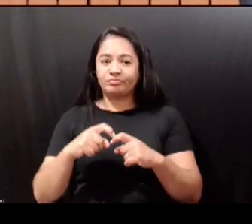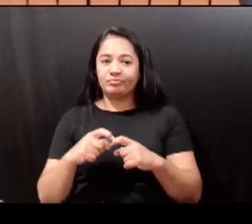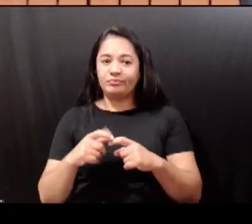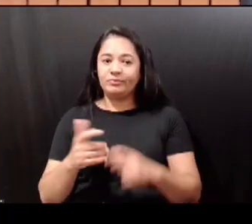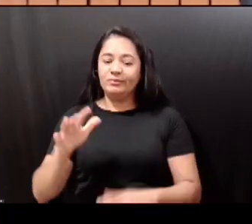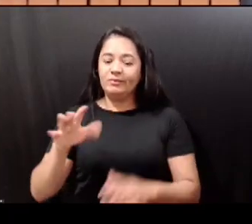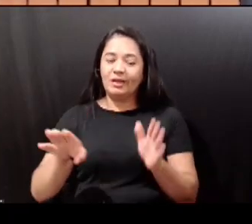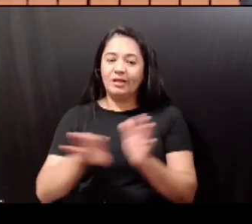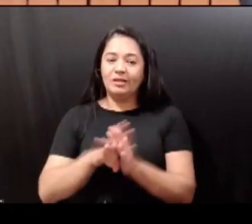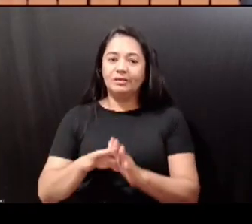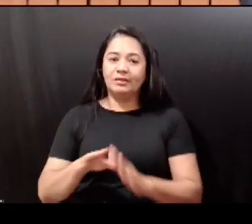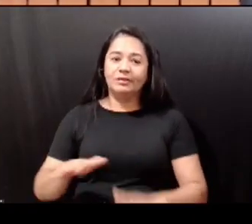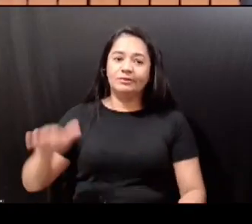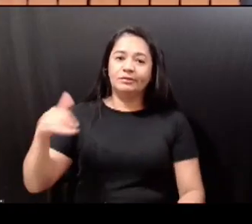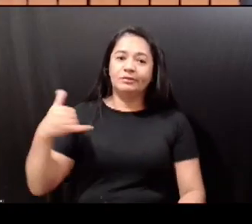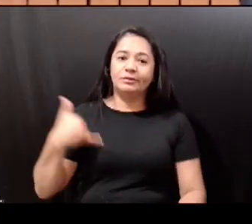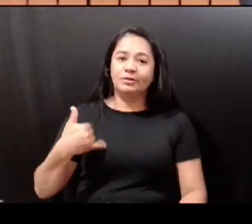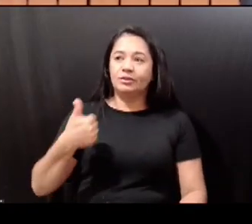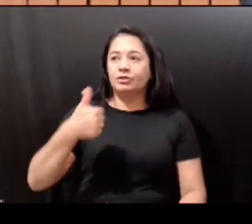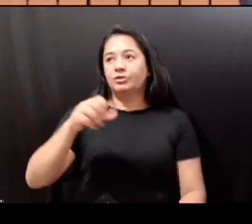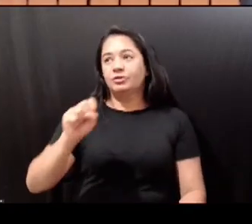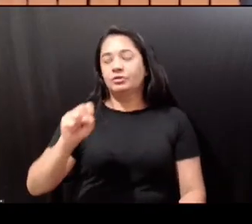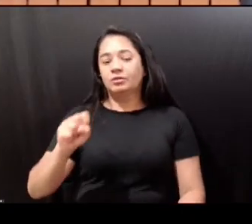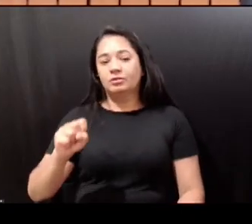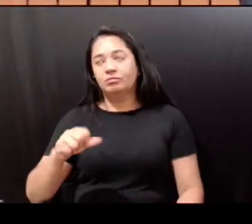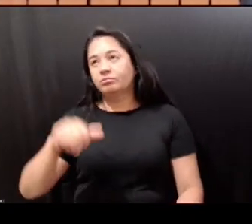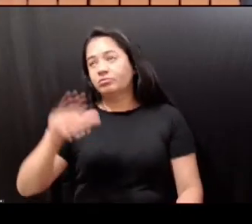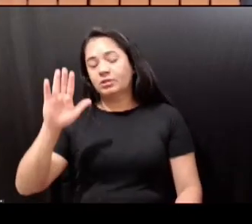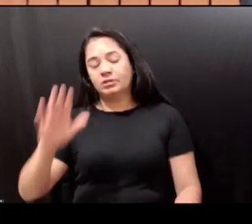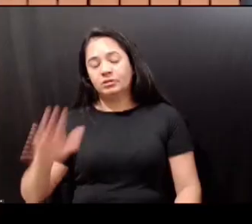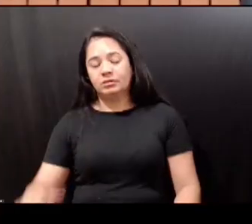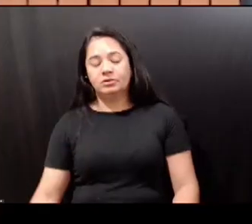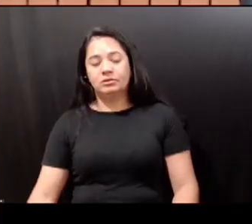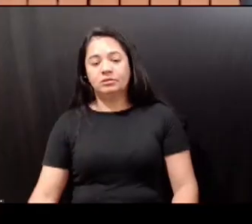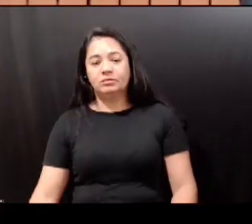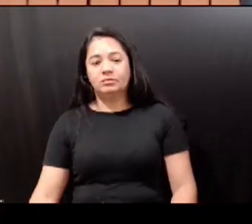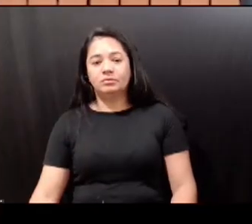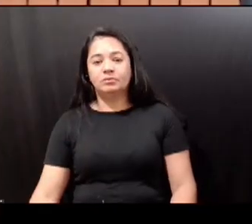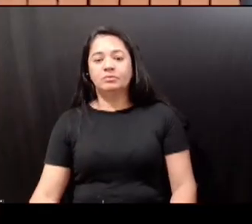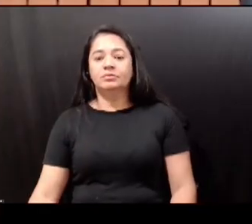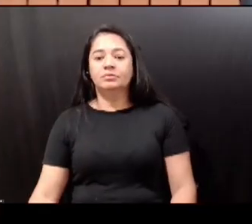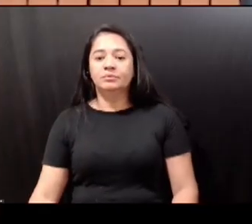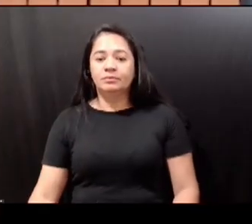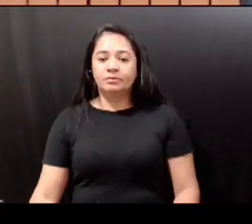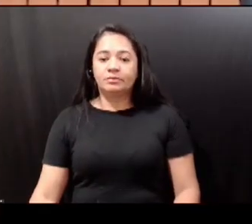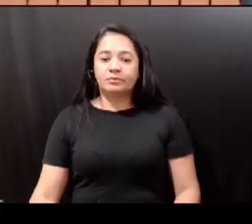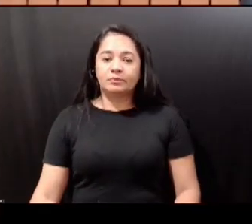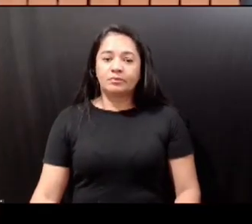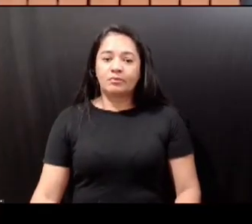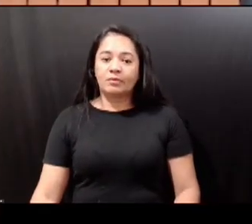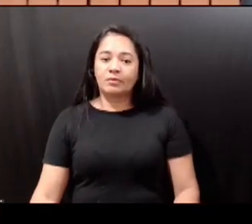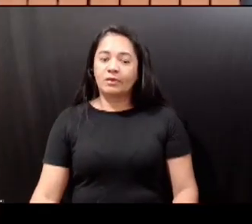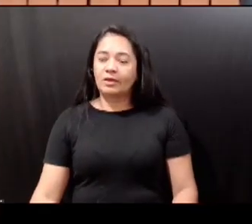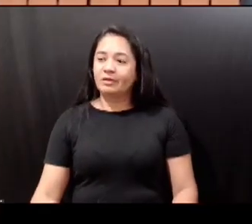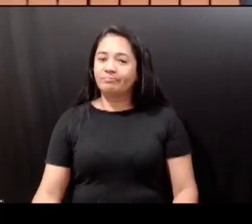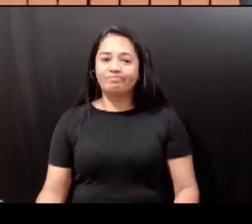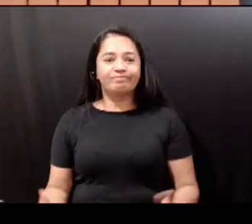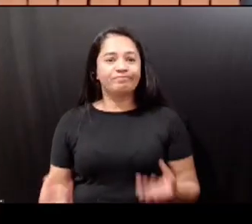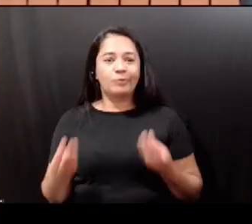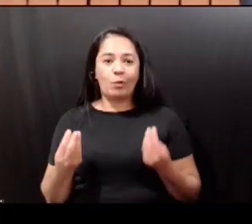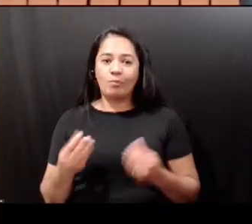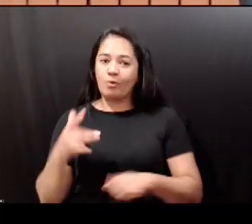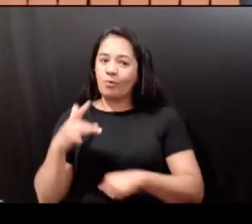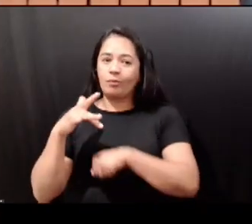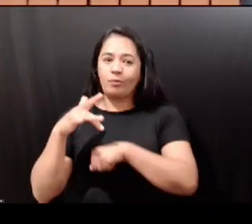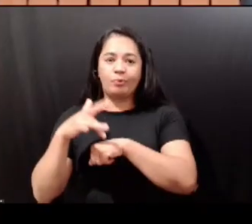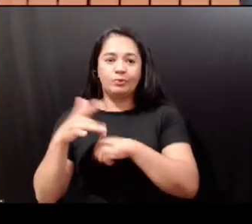completar 18 ou mais anos, não sei como é que é o formato do plano. Então é desumano até você hoje, para você ter um